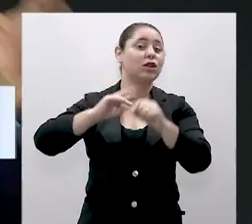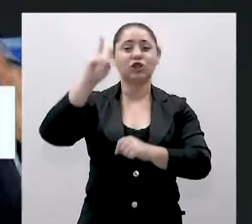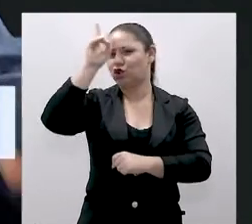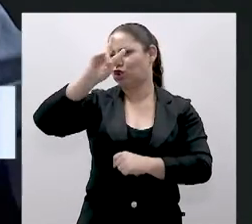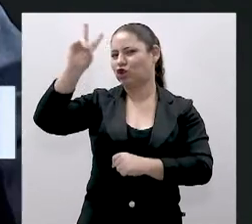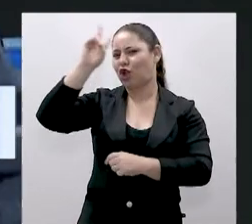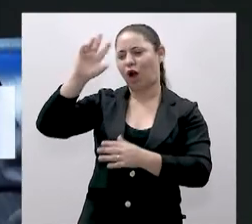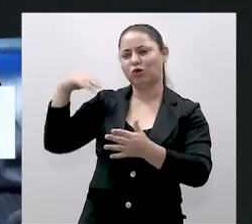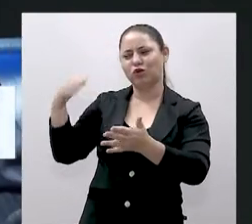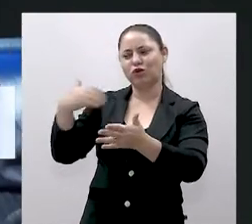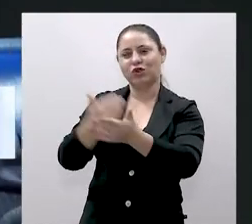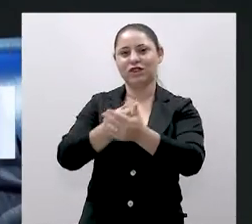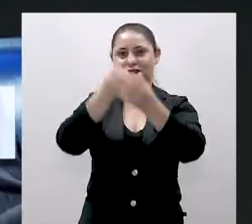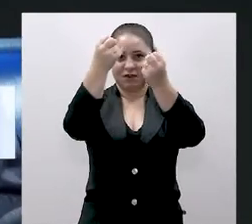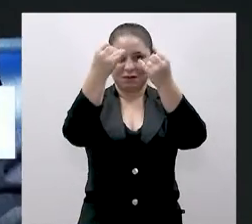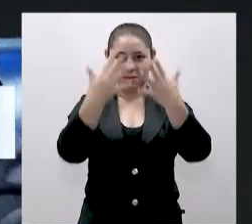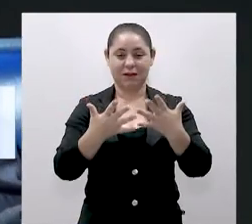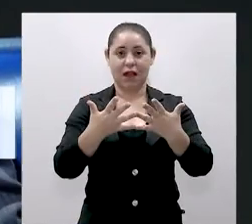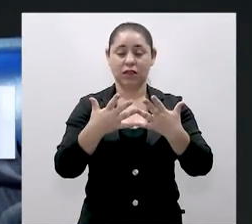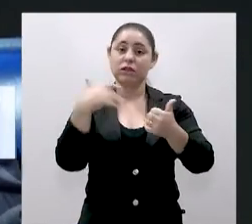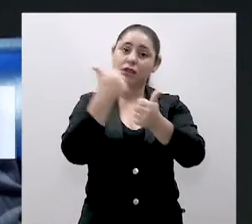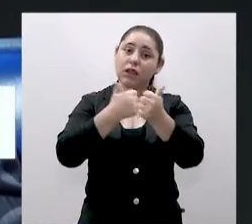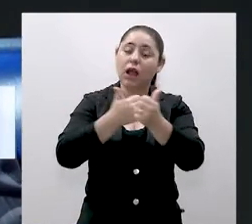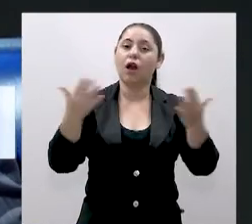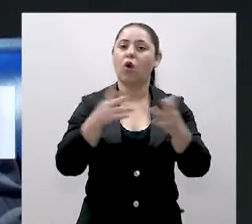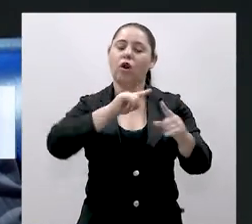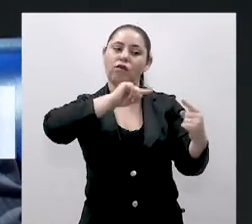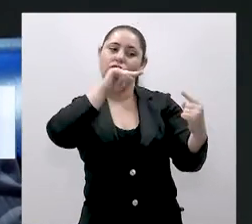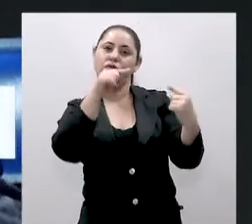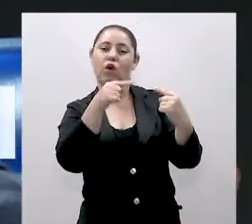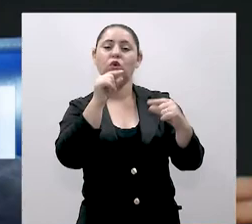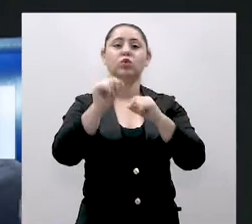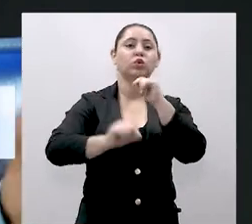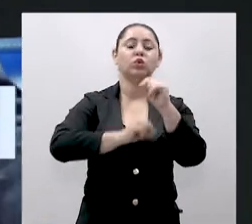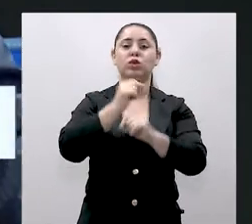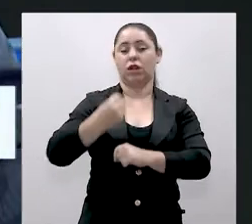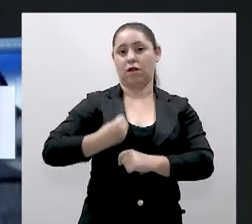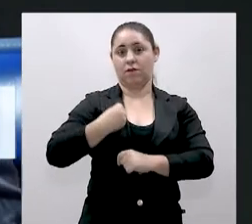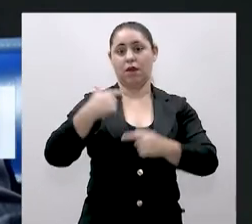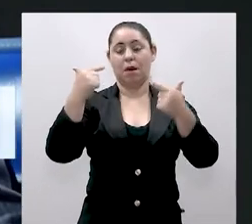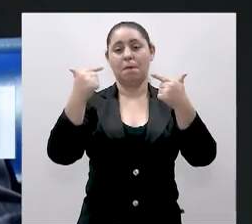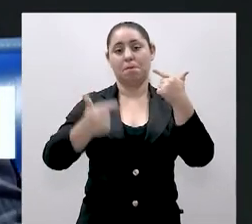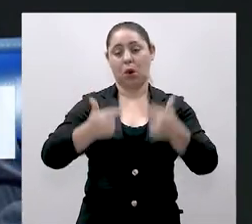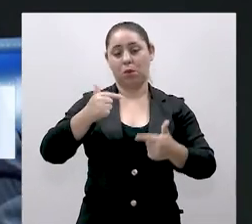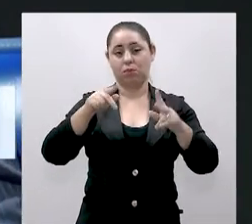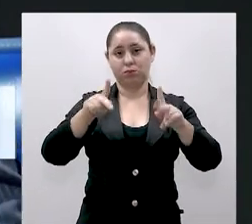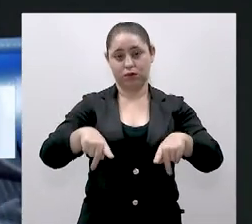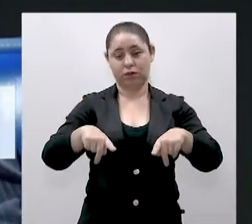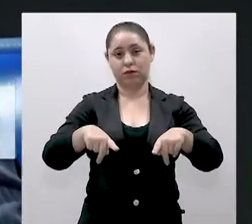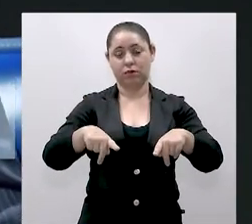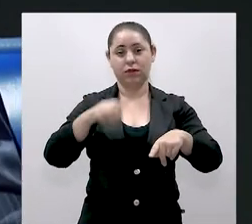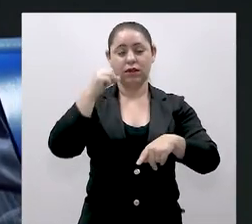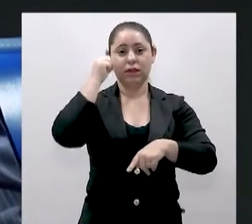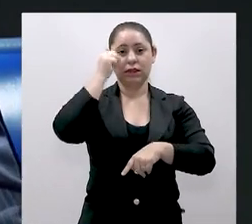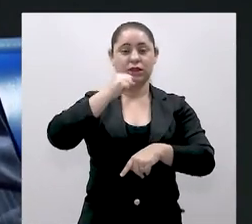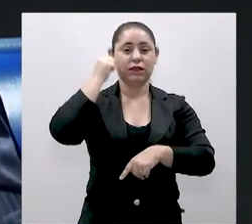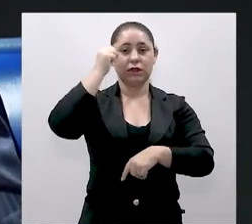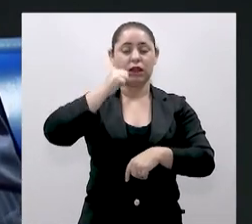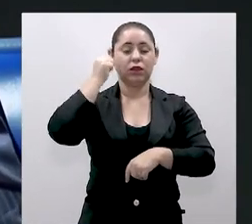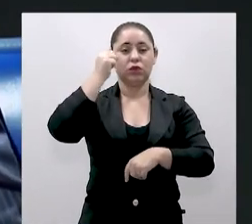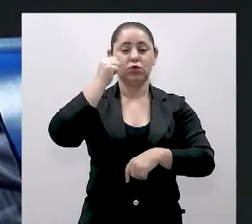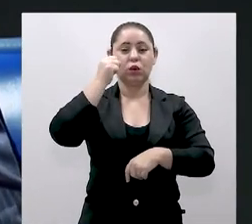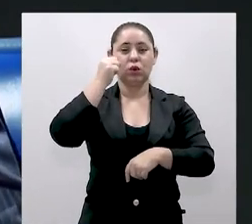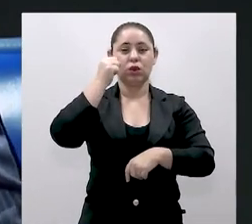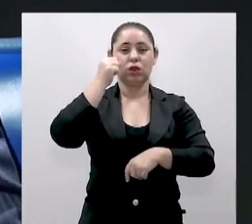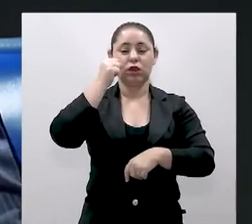agora quantas histórias falta tem para contar mas vamos tentar agora é focar mais nessa parte na receita da vida pública dele Senador delcídio ser